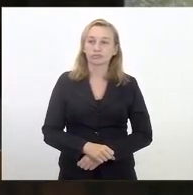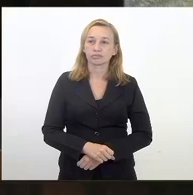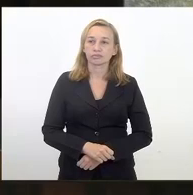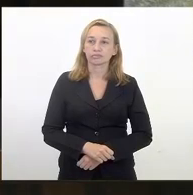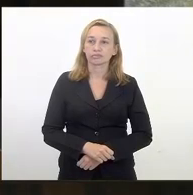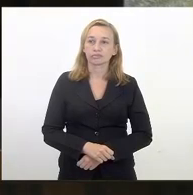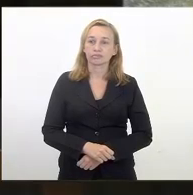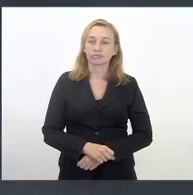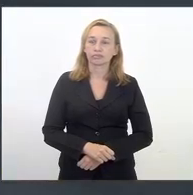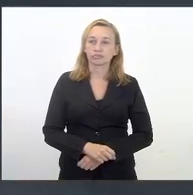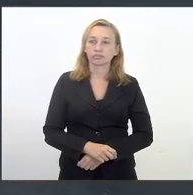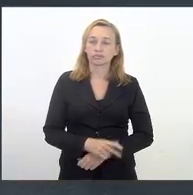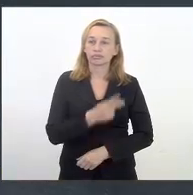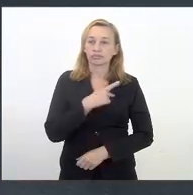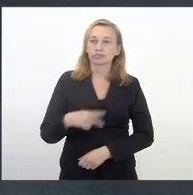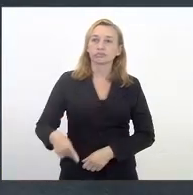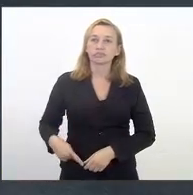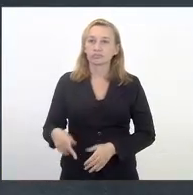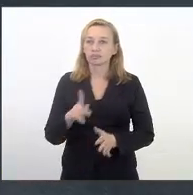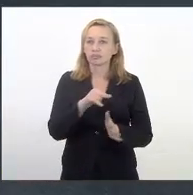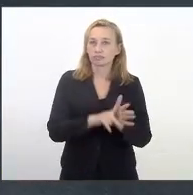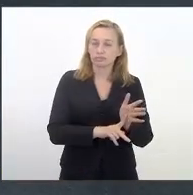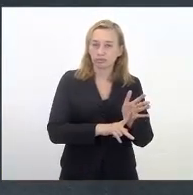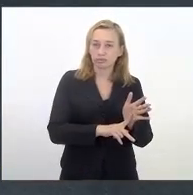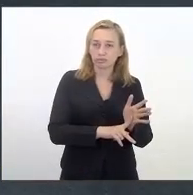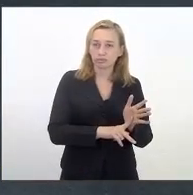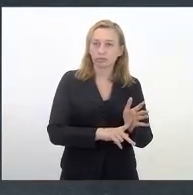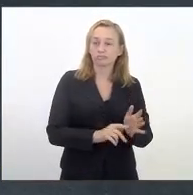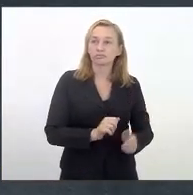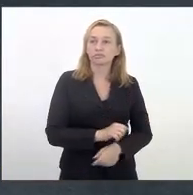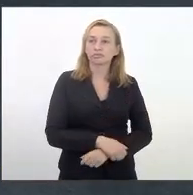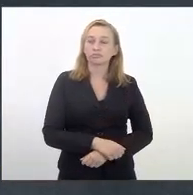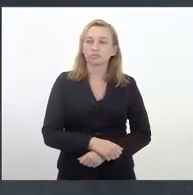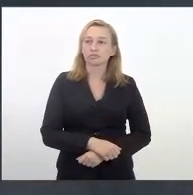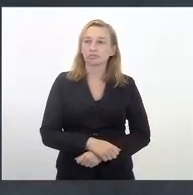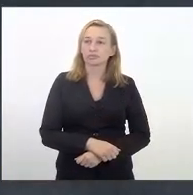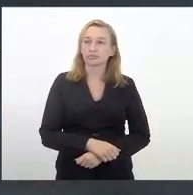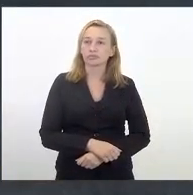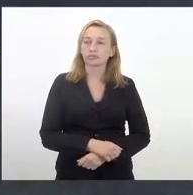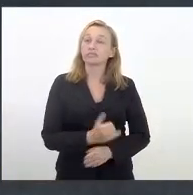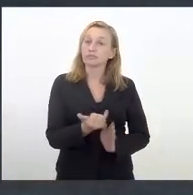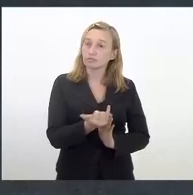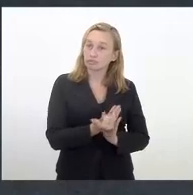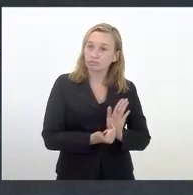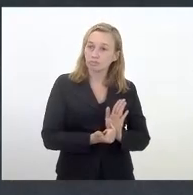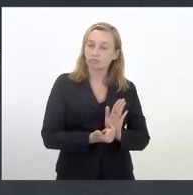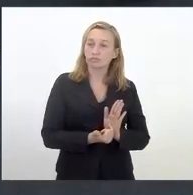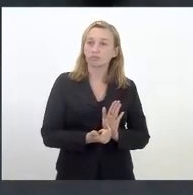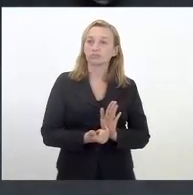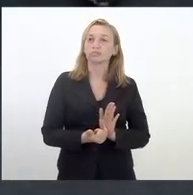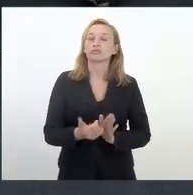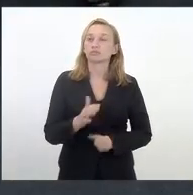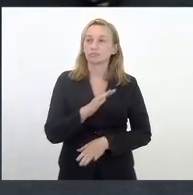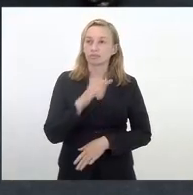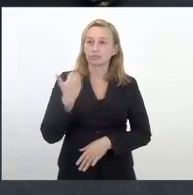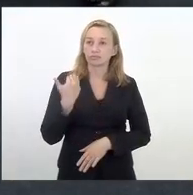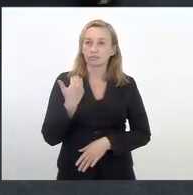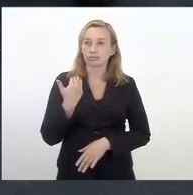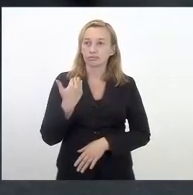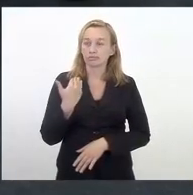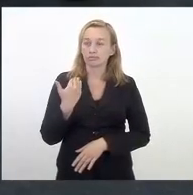o presidente o projeto pretende isentar de imposto transmissão causa Mortis e doação financeira